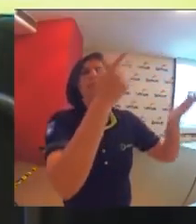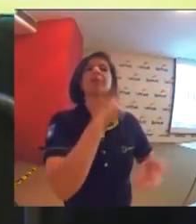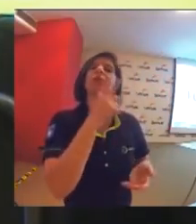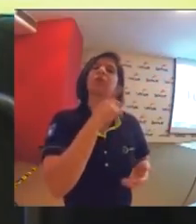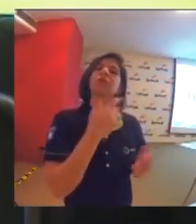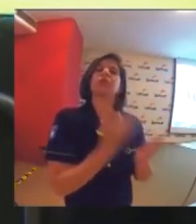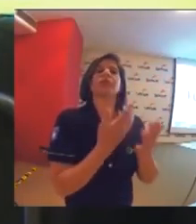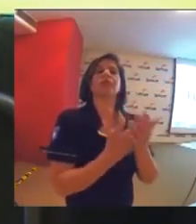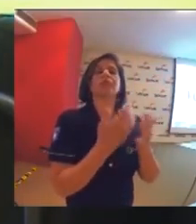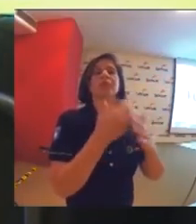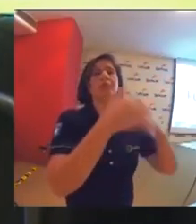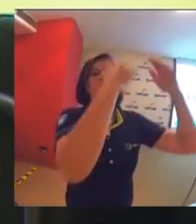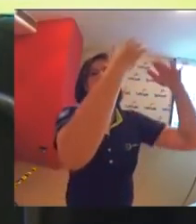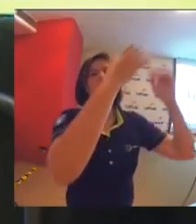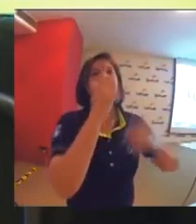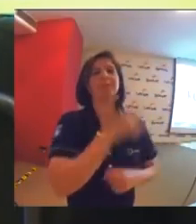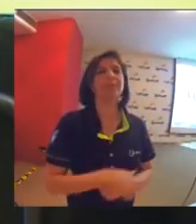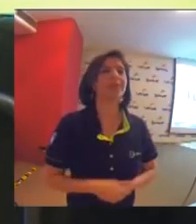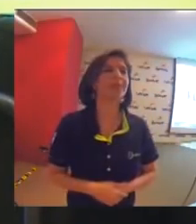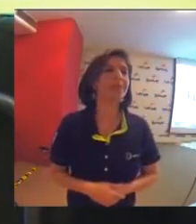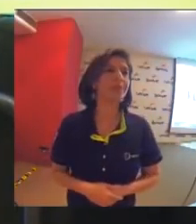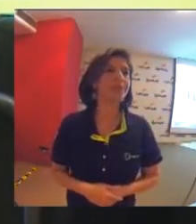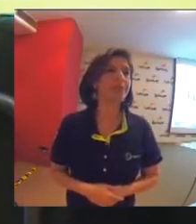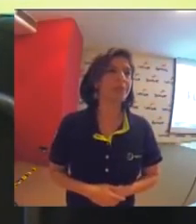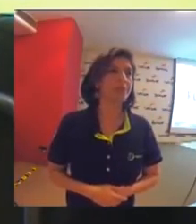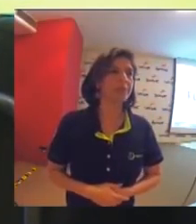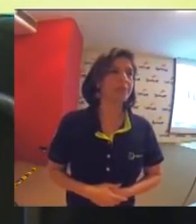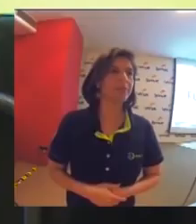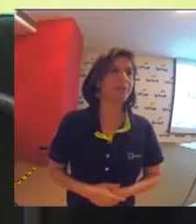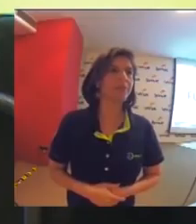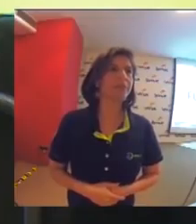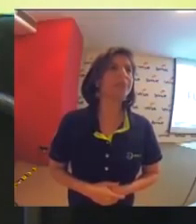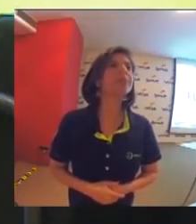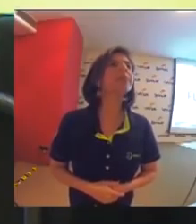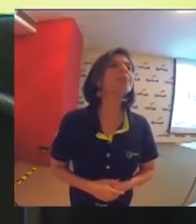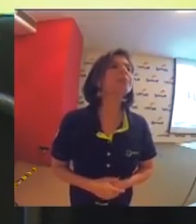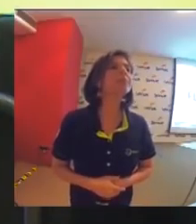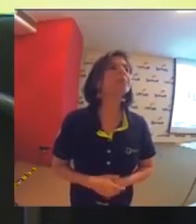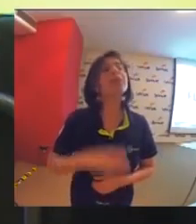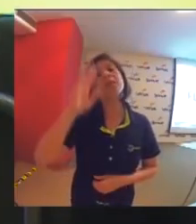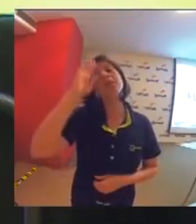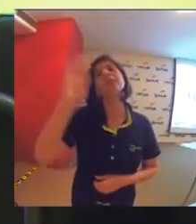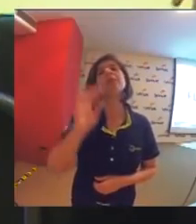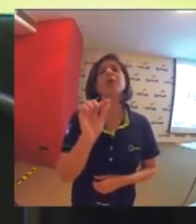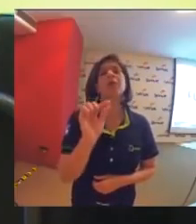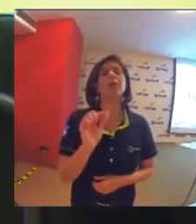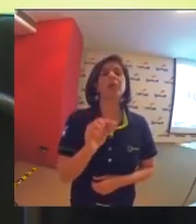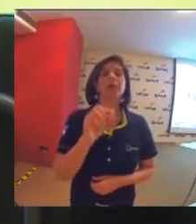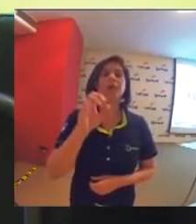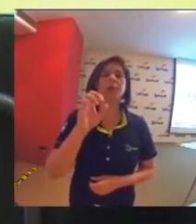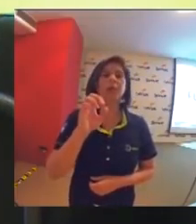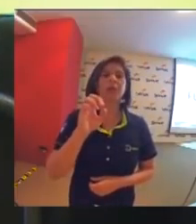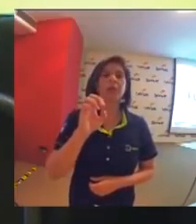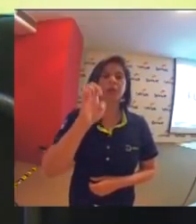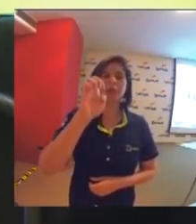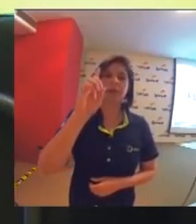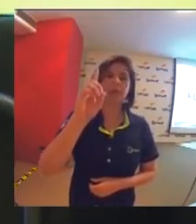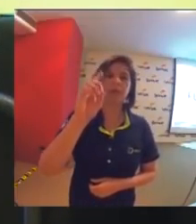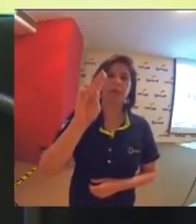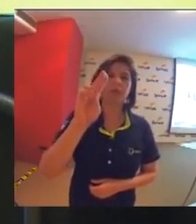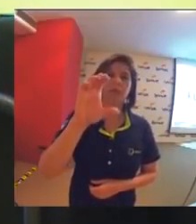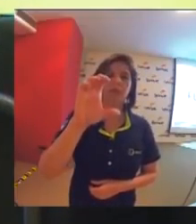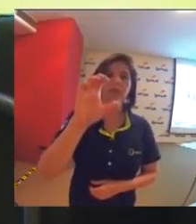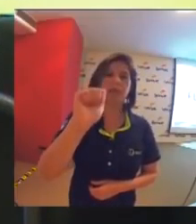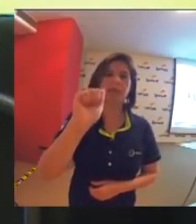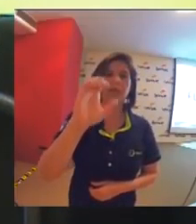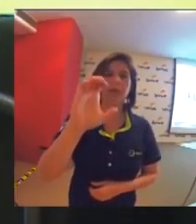amigos. A educação acontece desde o pré-natal até à morte. Depois da morte, talvez, mas só depois de morrer é que eu volto para dizer se